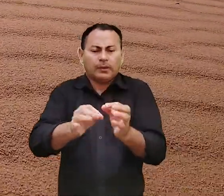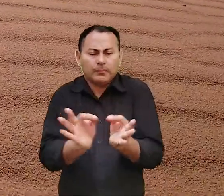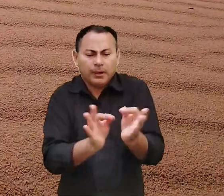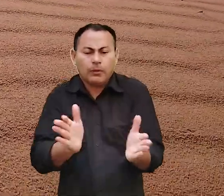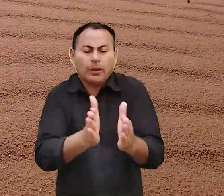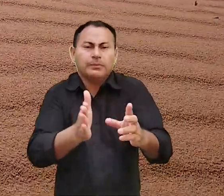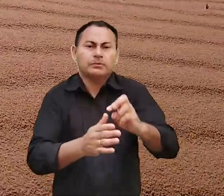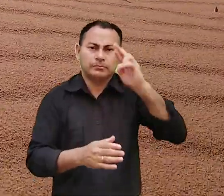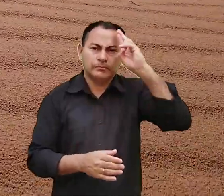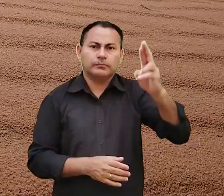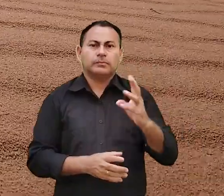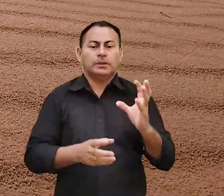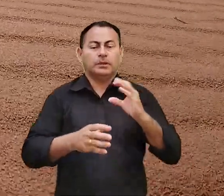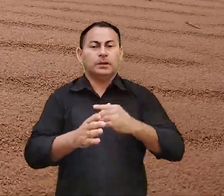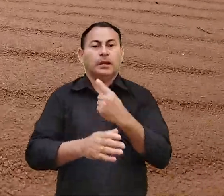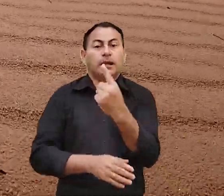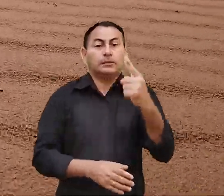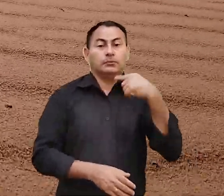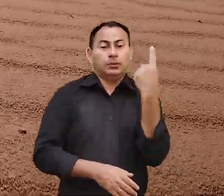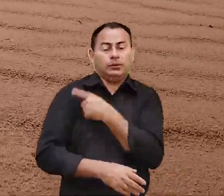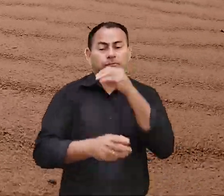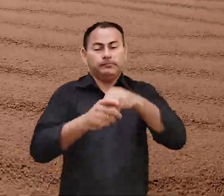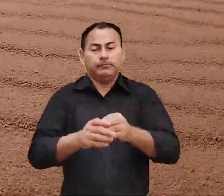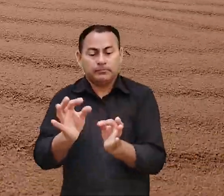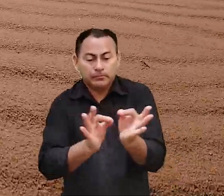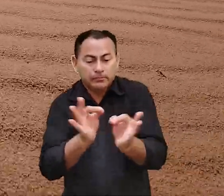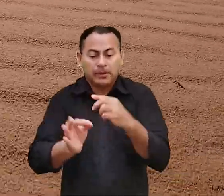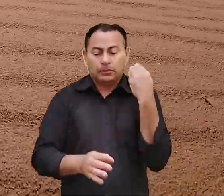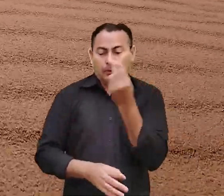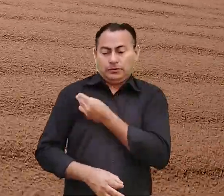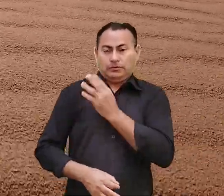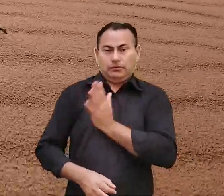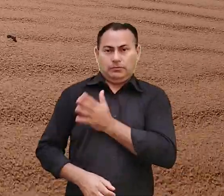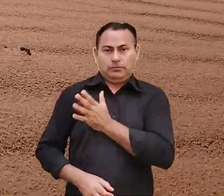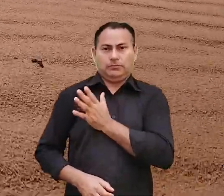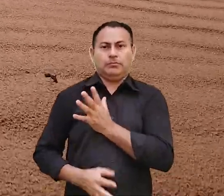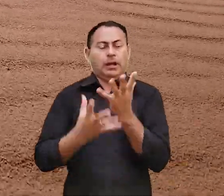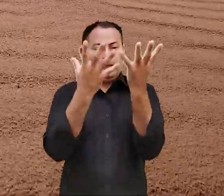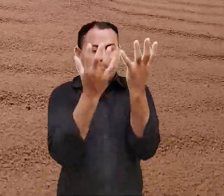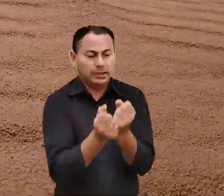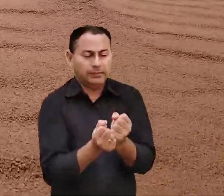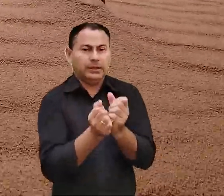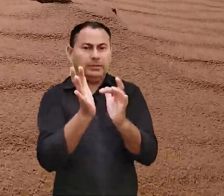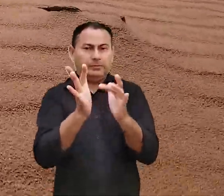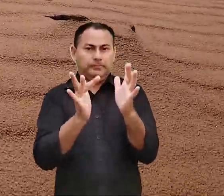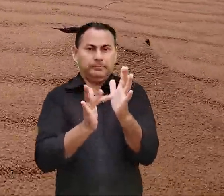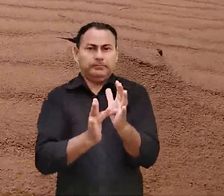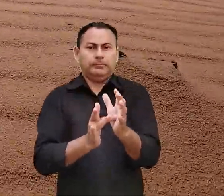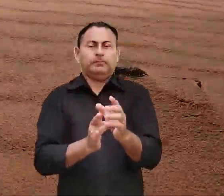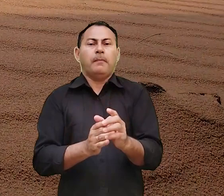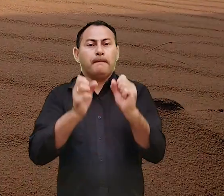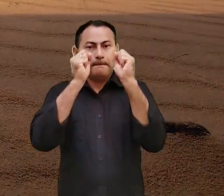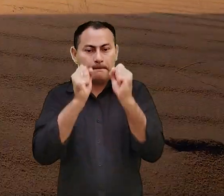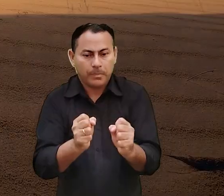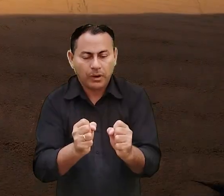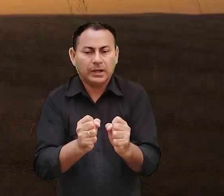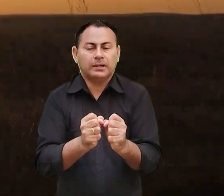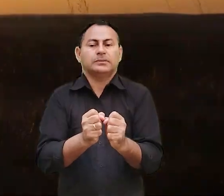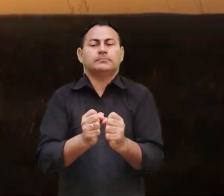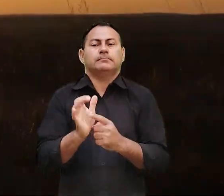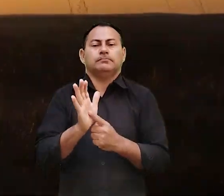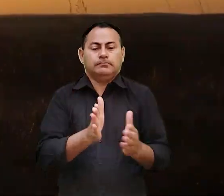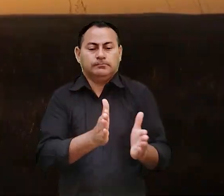Senhor. Isso inclui cada um de nós, preparando nossos corações para receber a Jesus, para que possamos